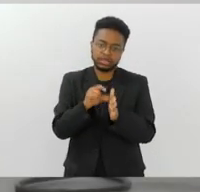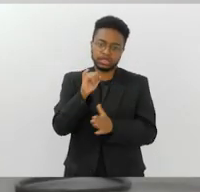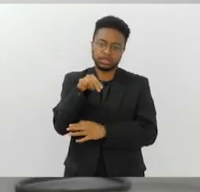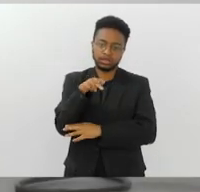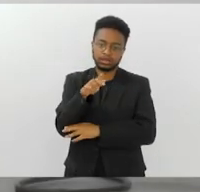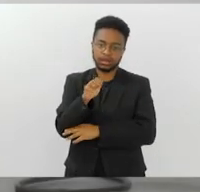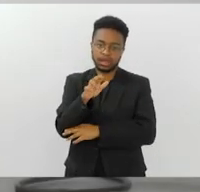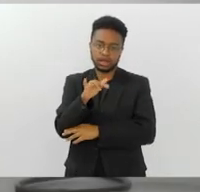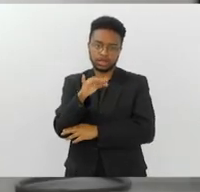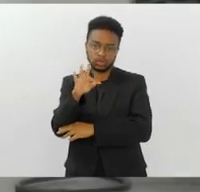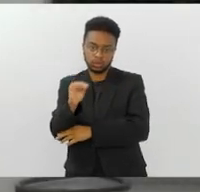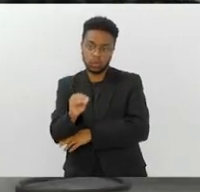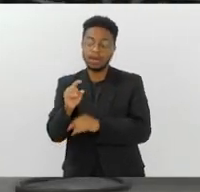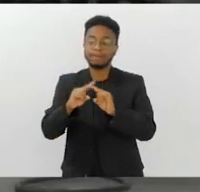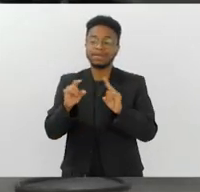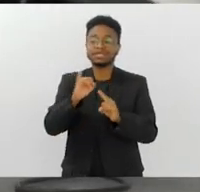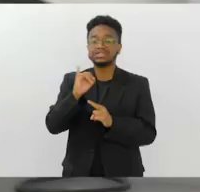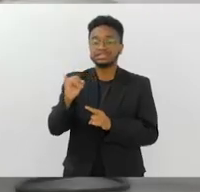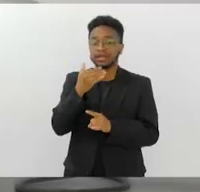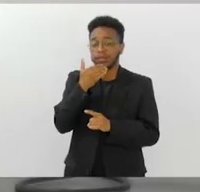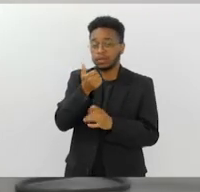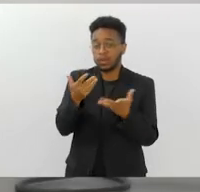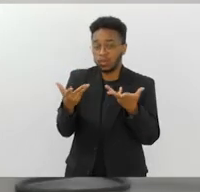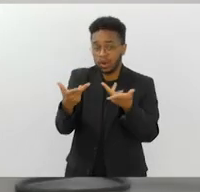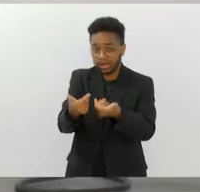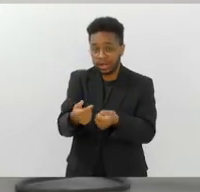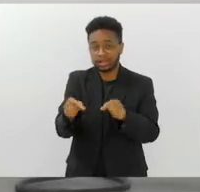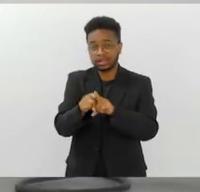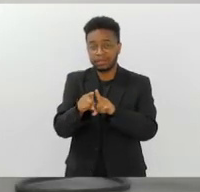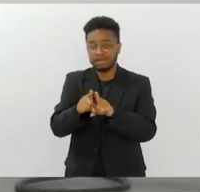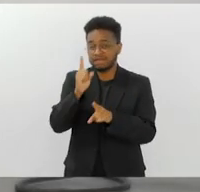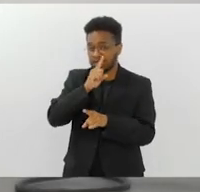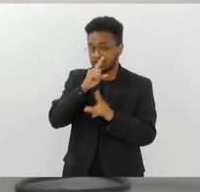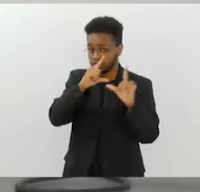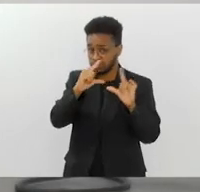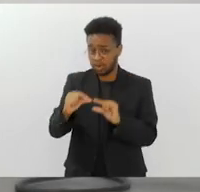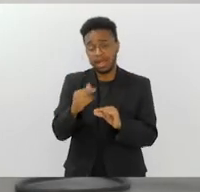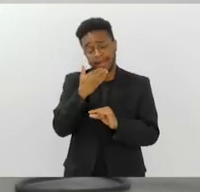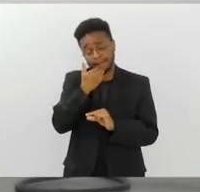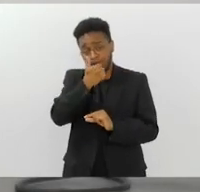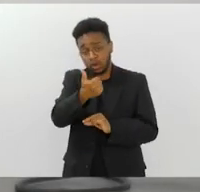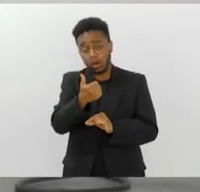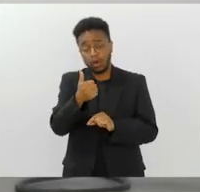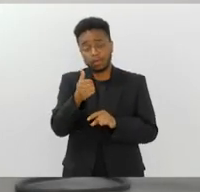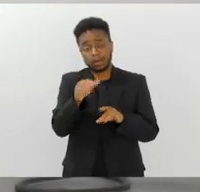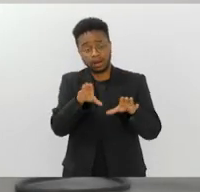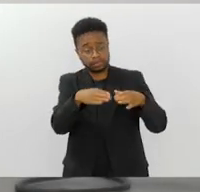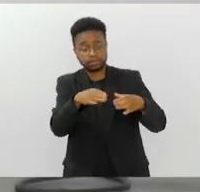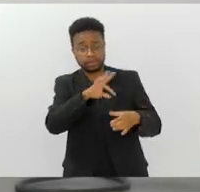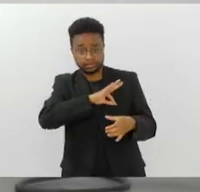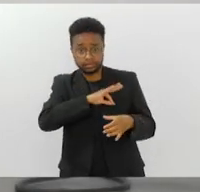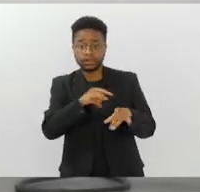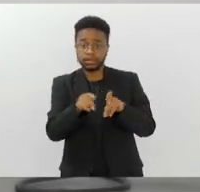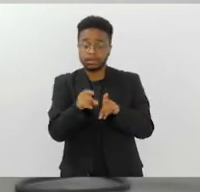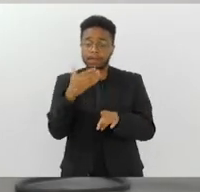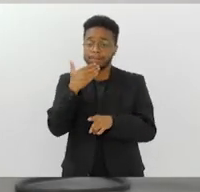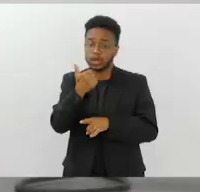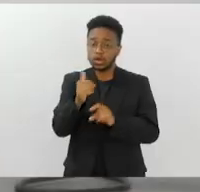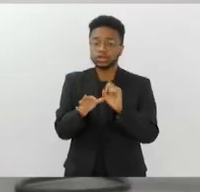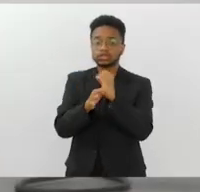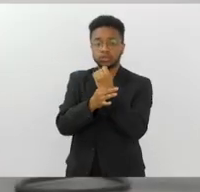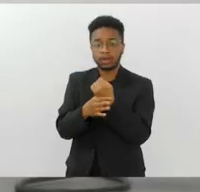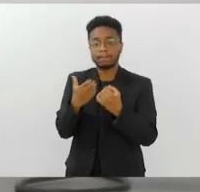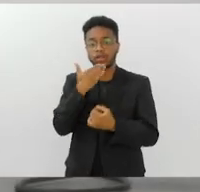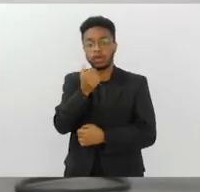mais eficiente e menos distorcido melhor para PM melhor paraa segurança melhor para nós todos então não vejo que